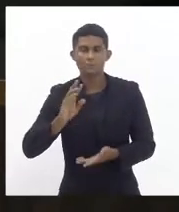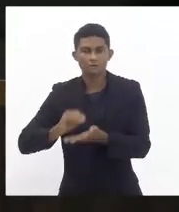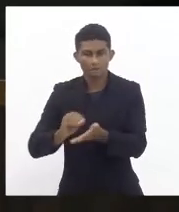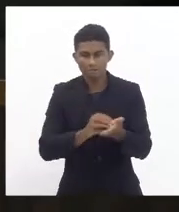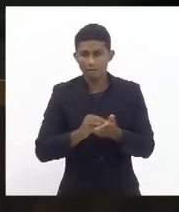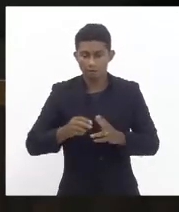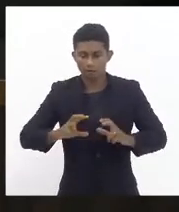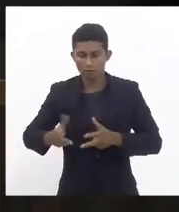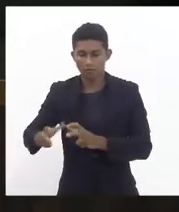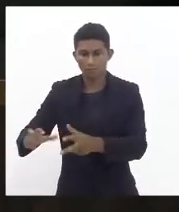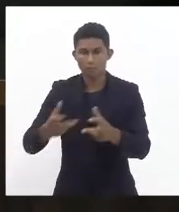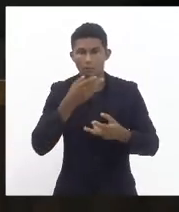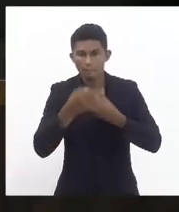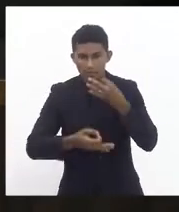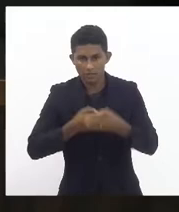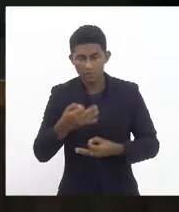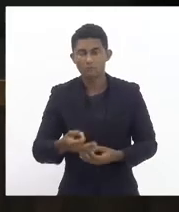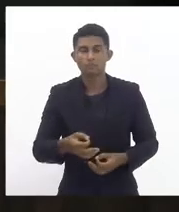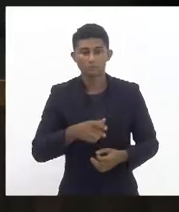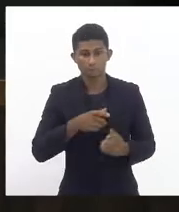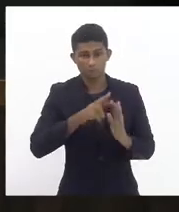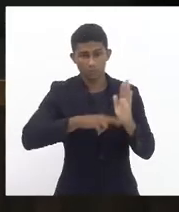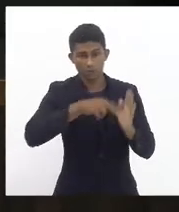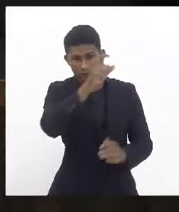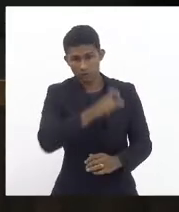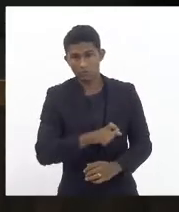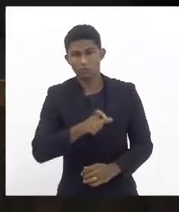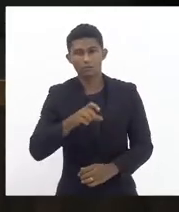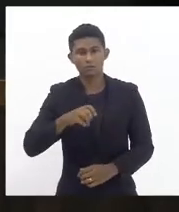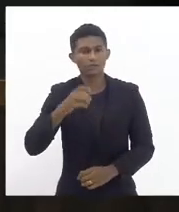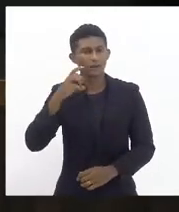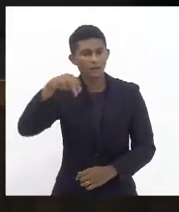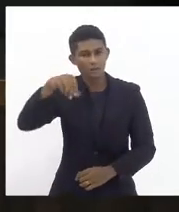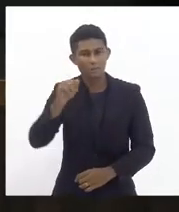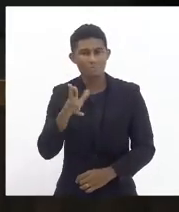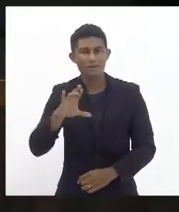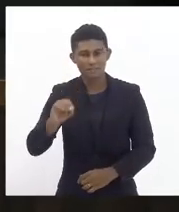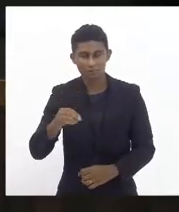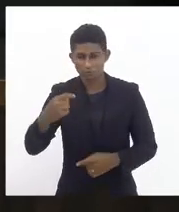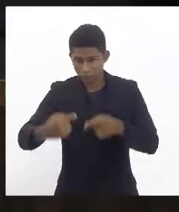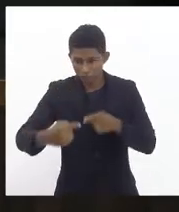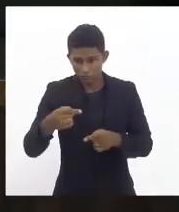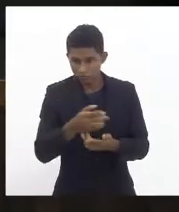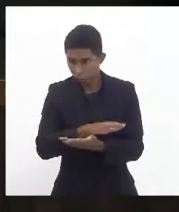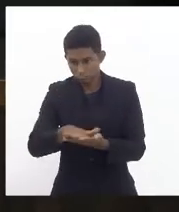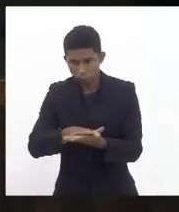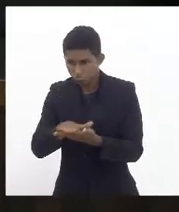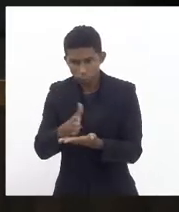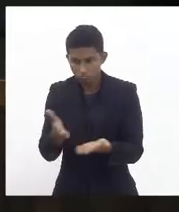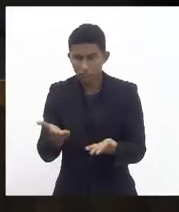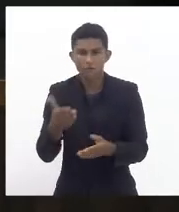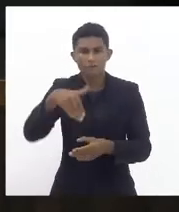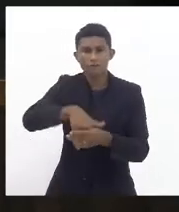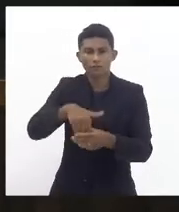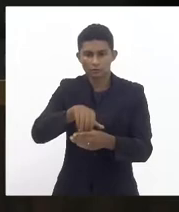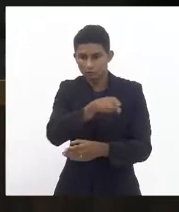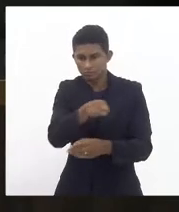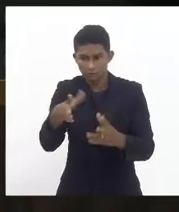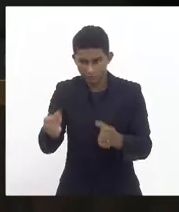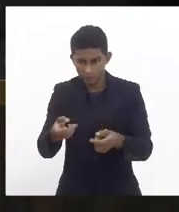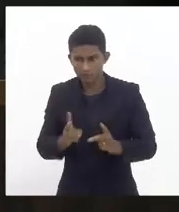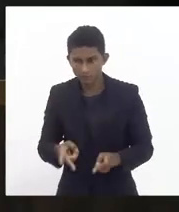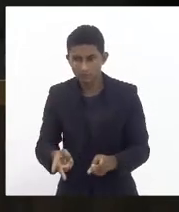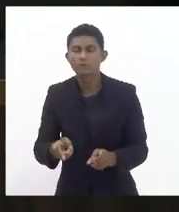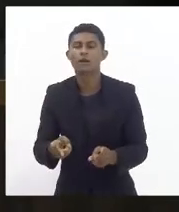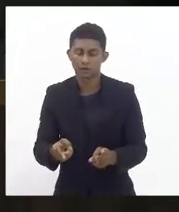internas e proposições externas favorável relator Deputado massa canela em discussão a vida inteira discute-se a discussão e votação se eu